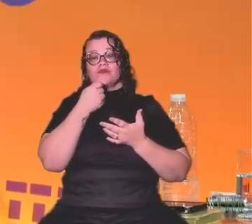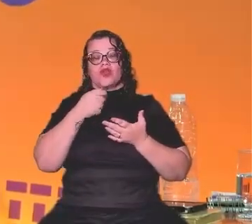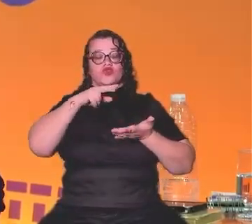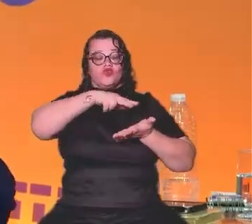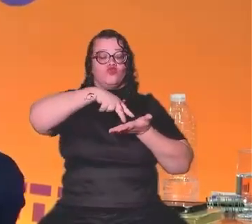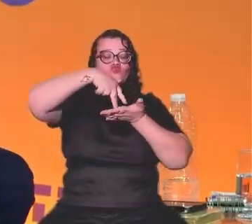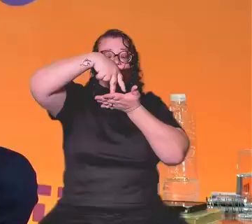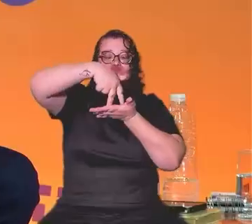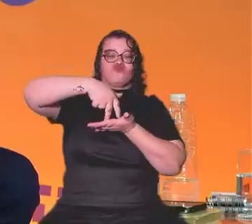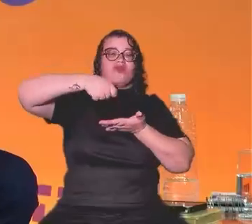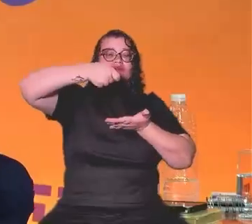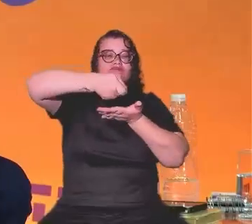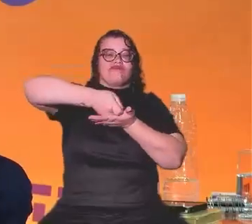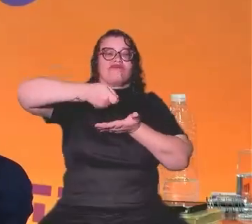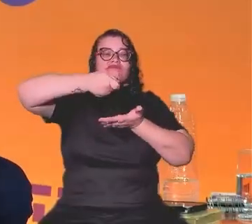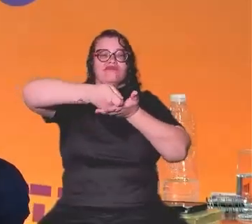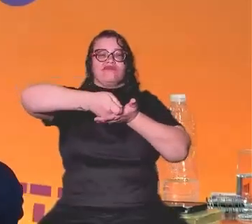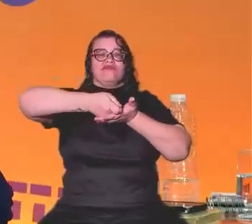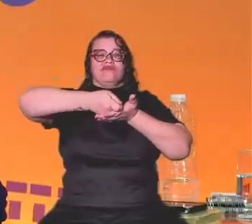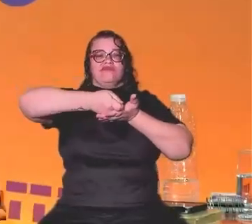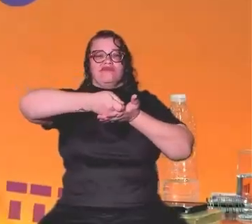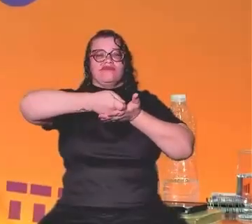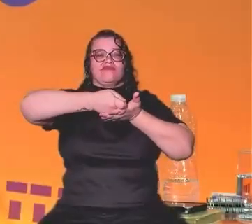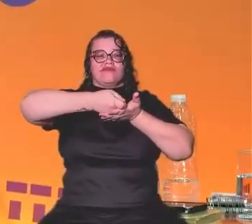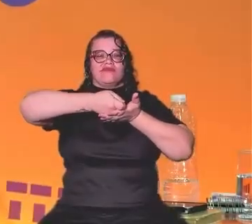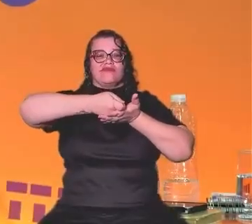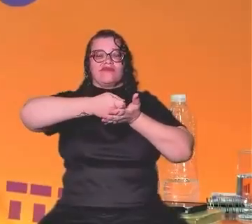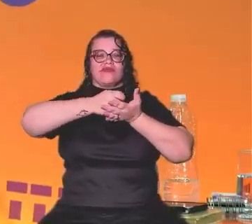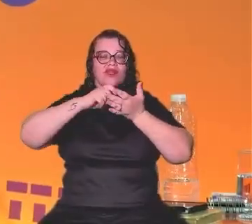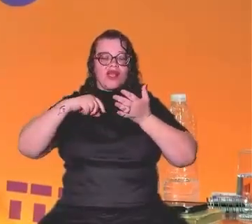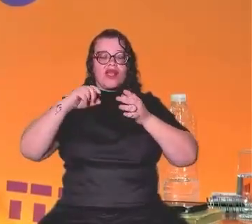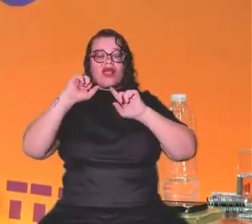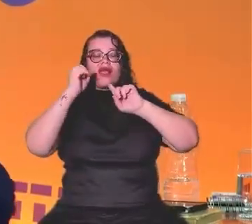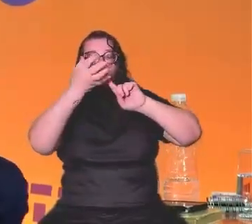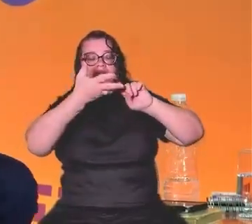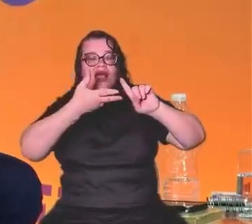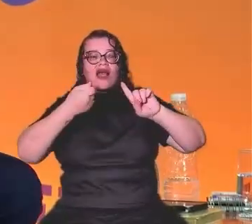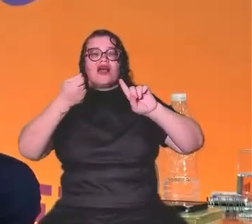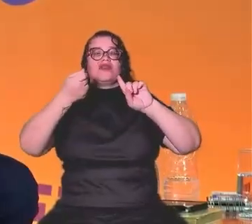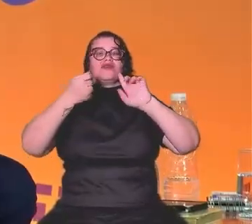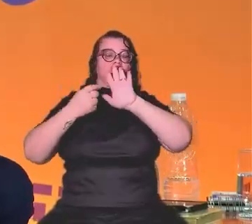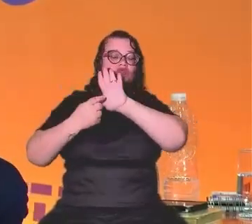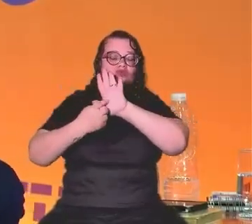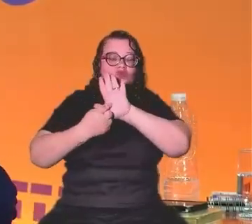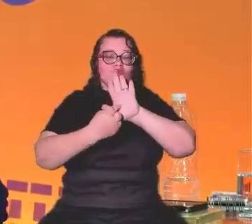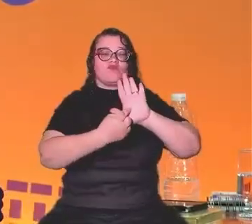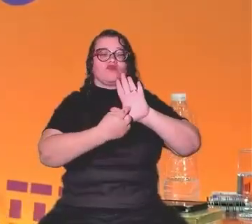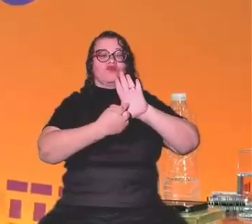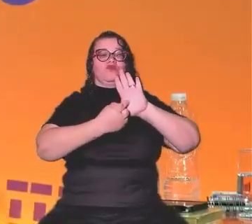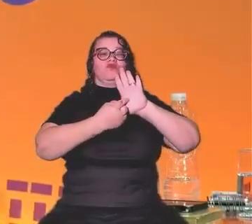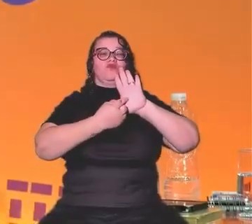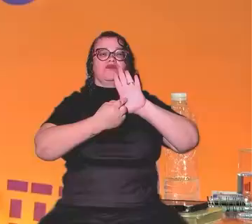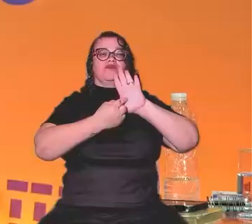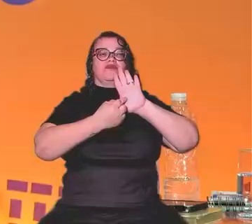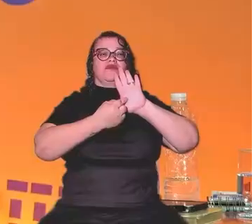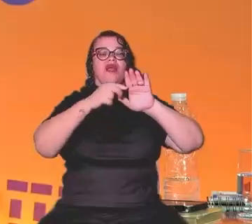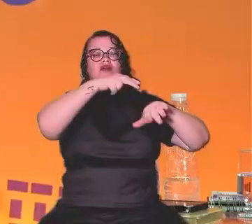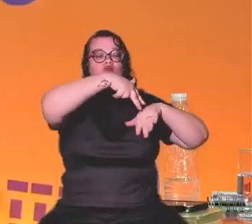de resistência mesmo. Acho que a arte é isso, a gente explodir, a gente manifesta, a